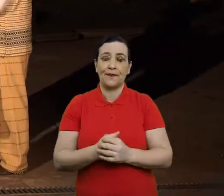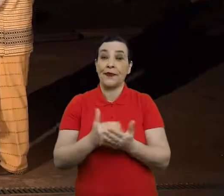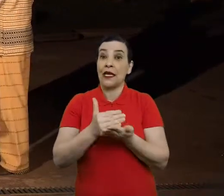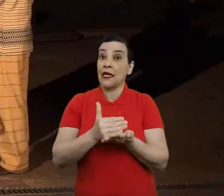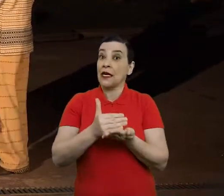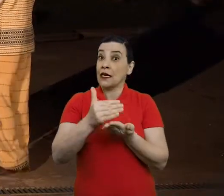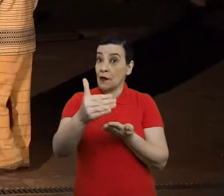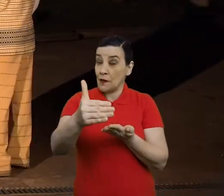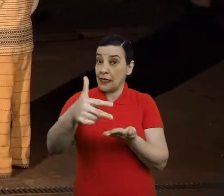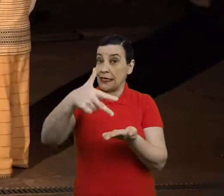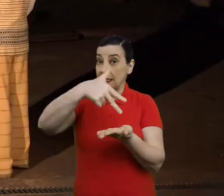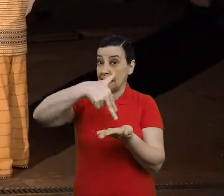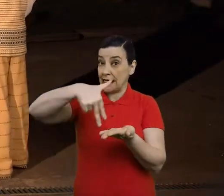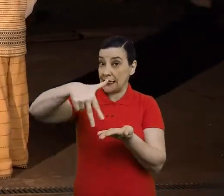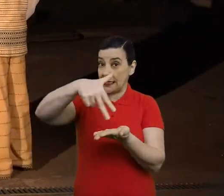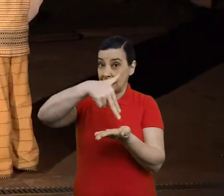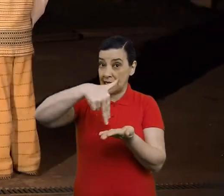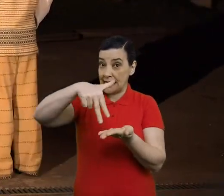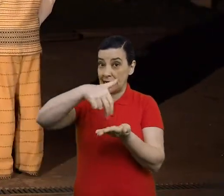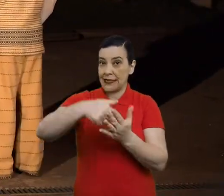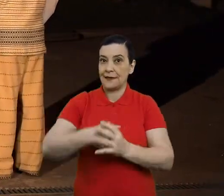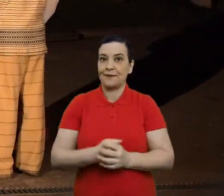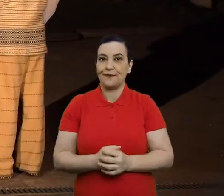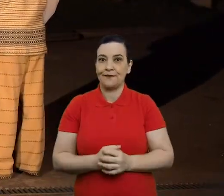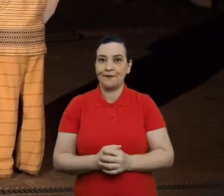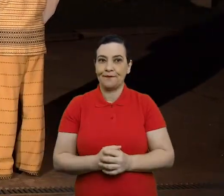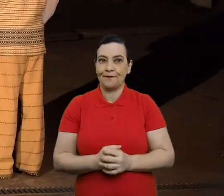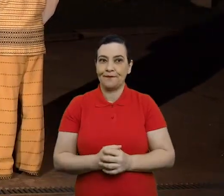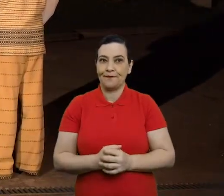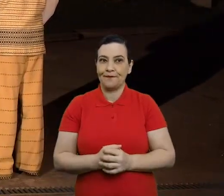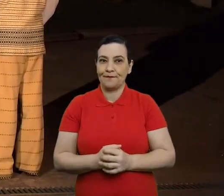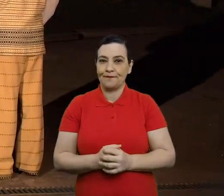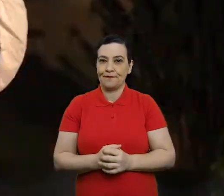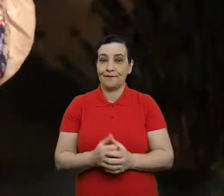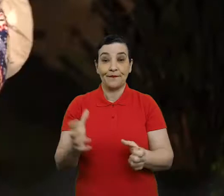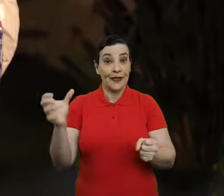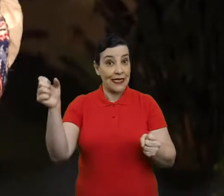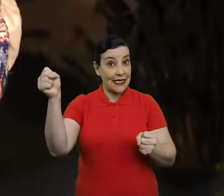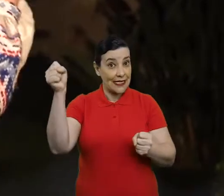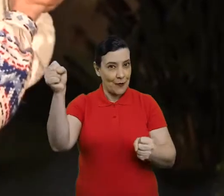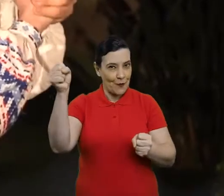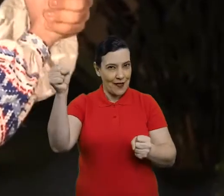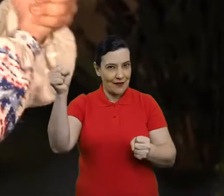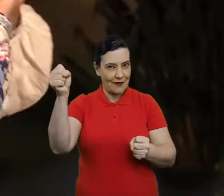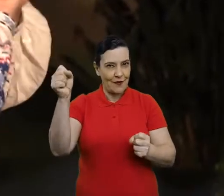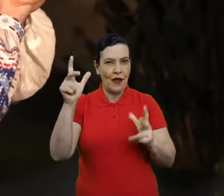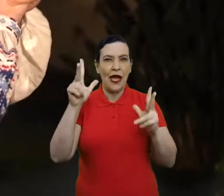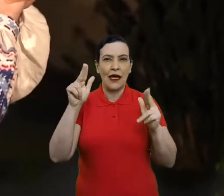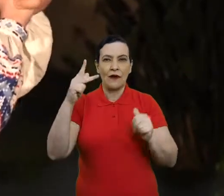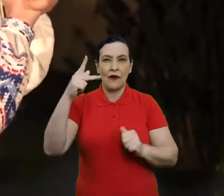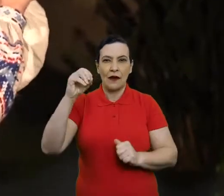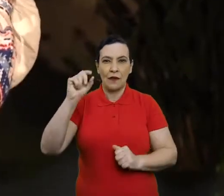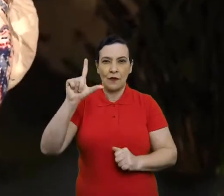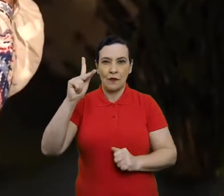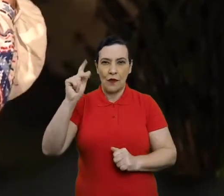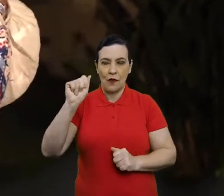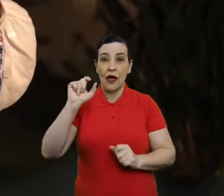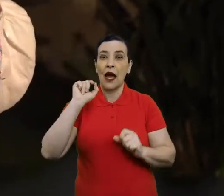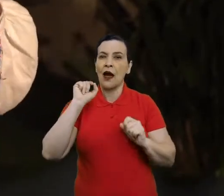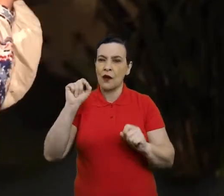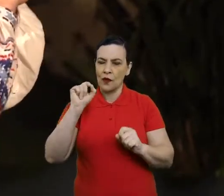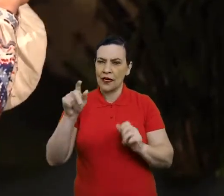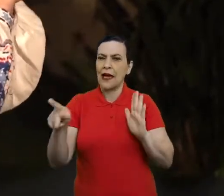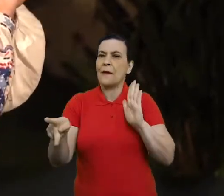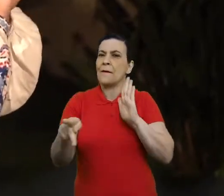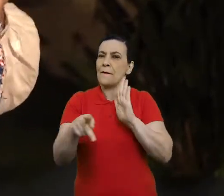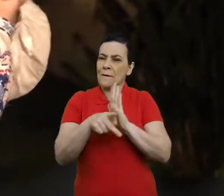A gente vai começar a dança desse jeito aqui, segurando como se nós fôssemos fazer a polka, que é um